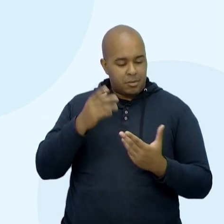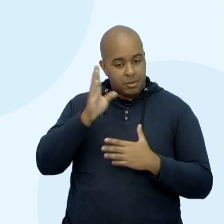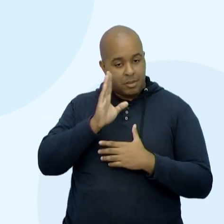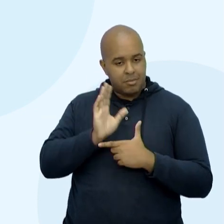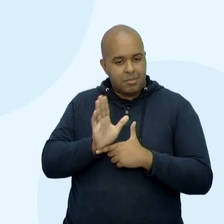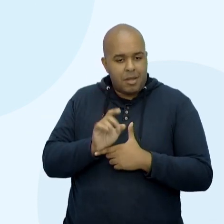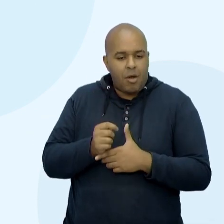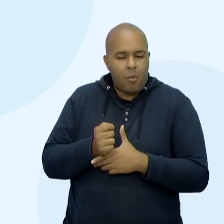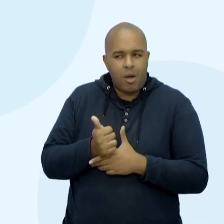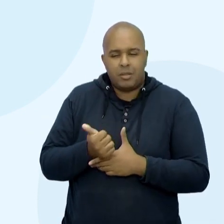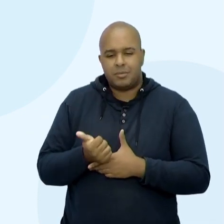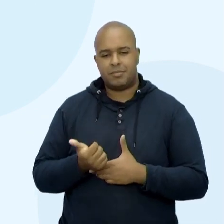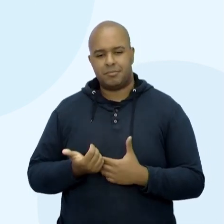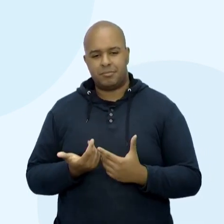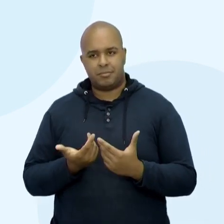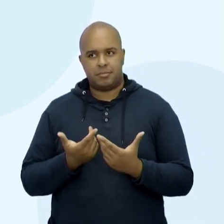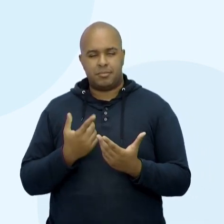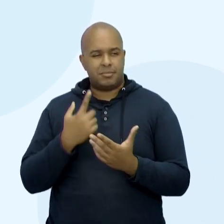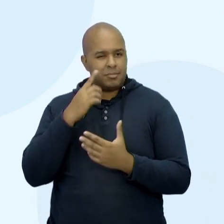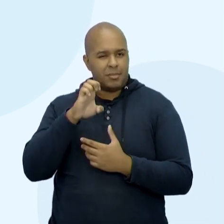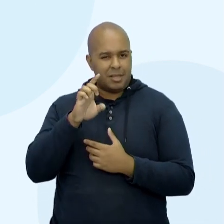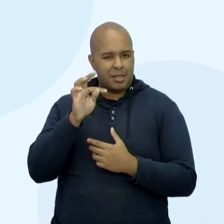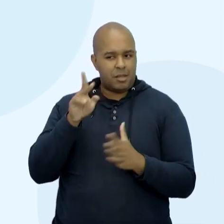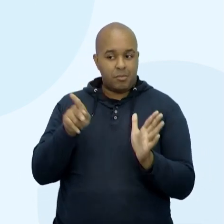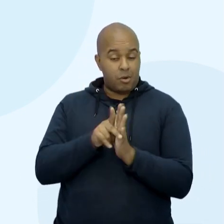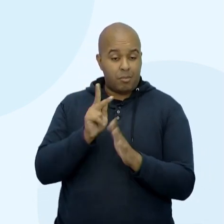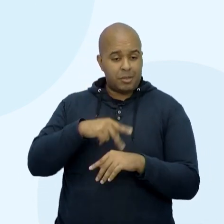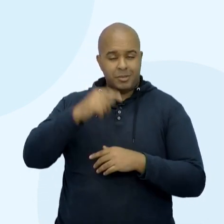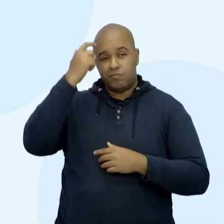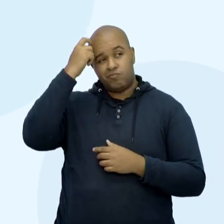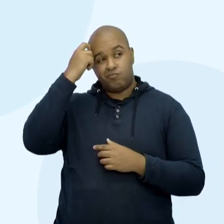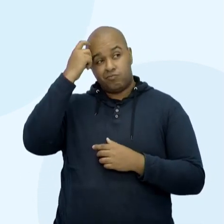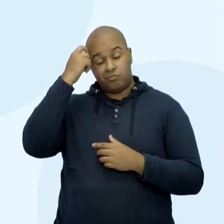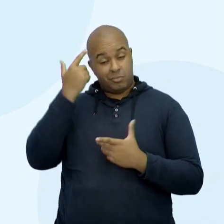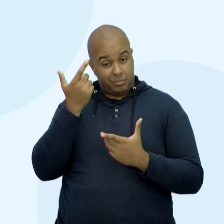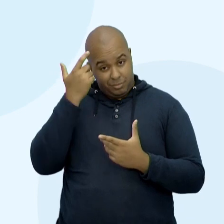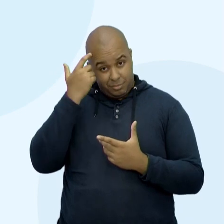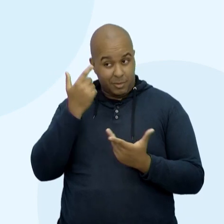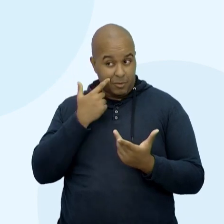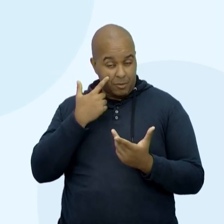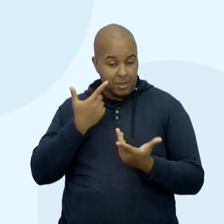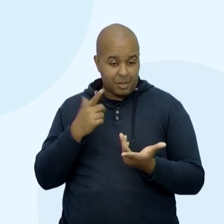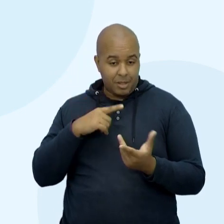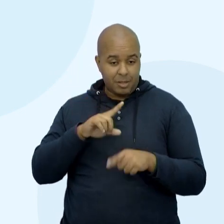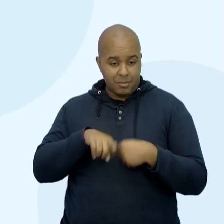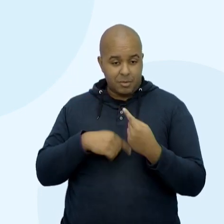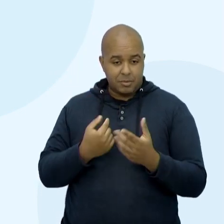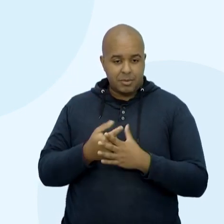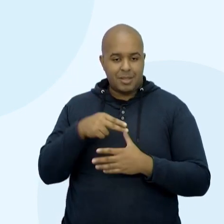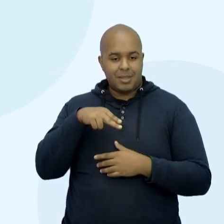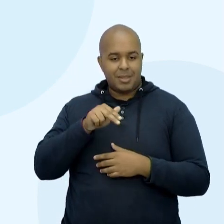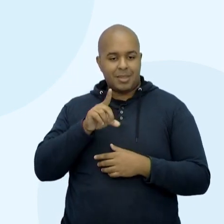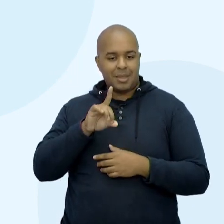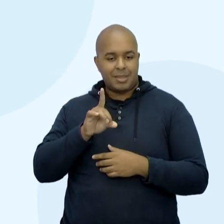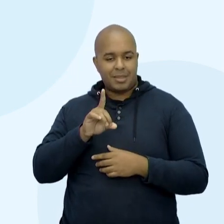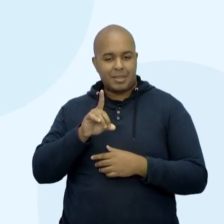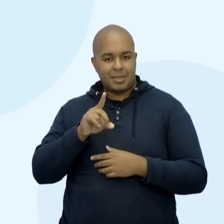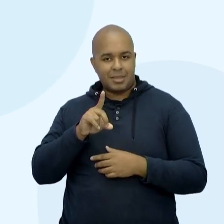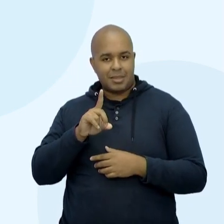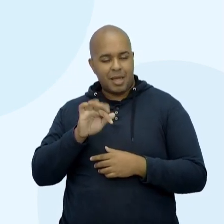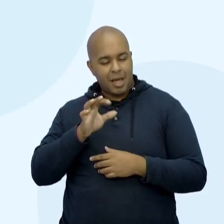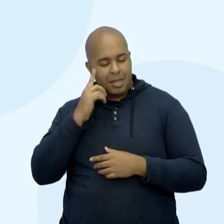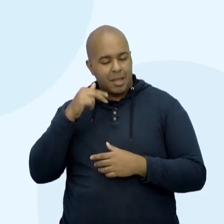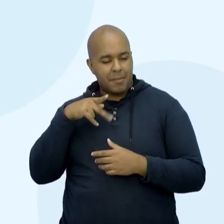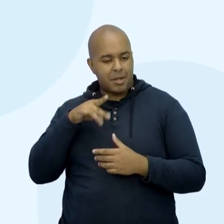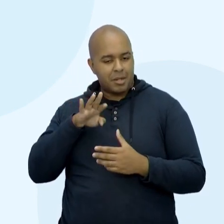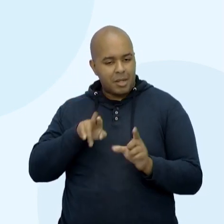brasileiro é quase que um alienígena no próprio país. Então vamos lá, olha. Aí temos depois Nada a Perder, Minha